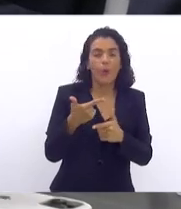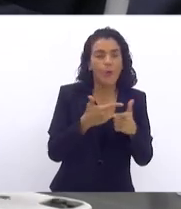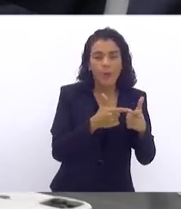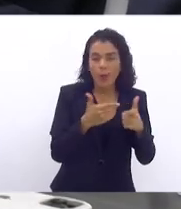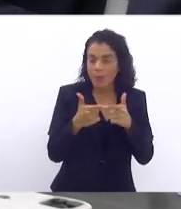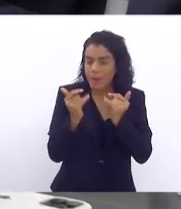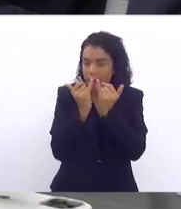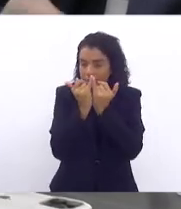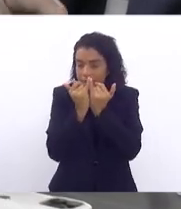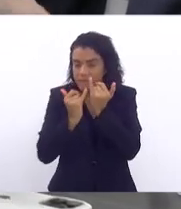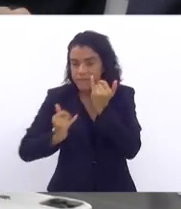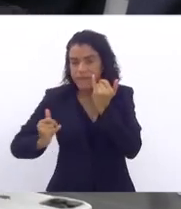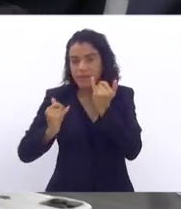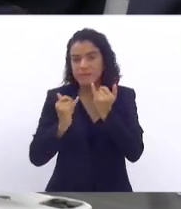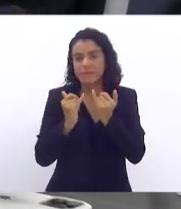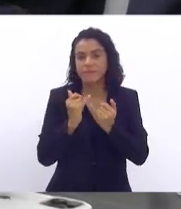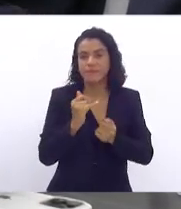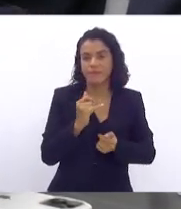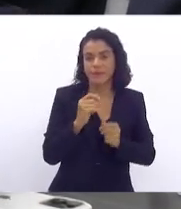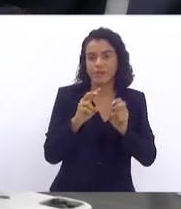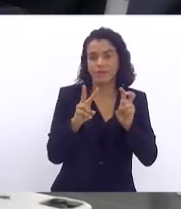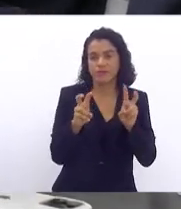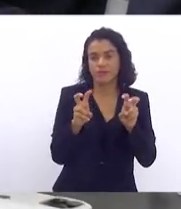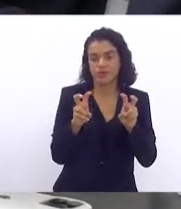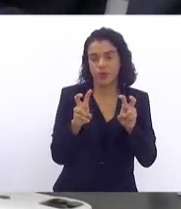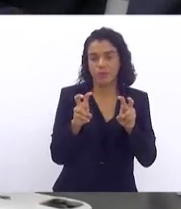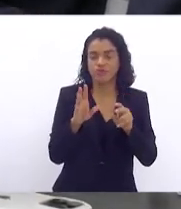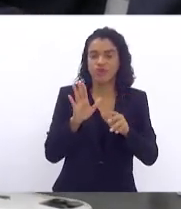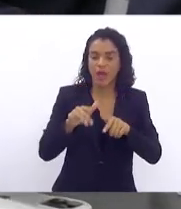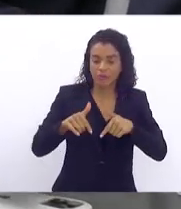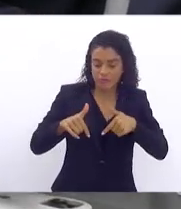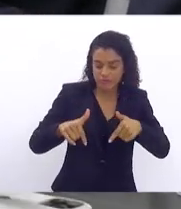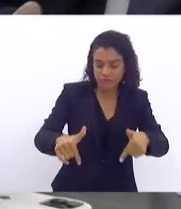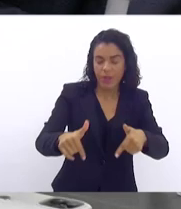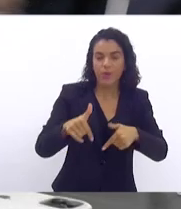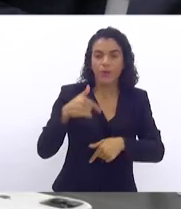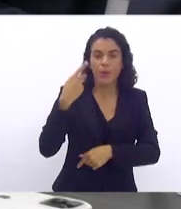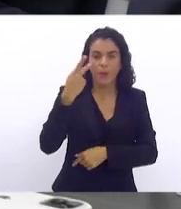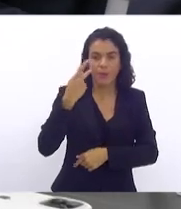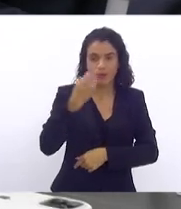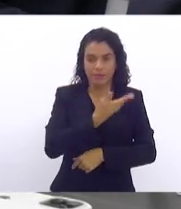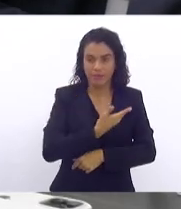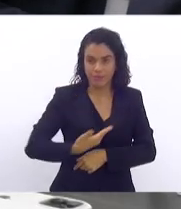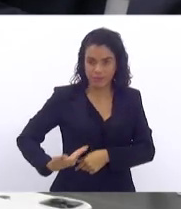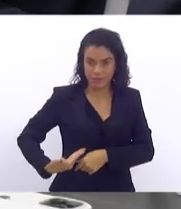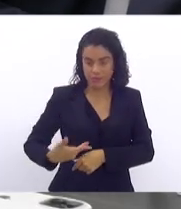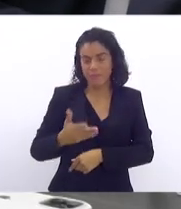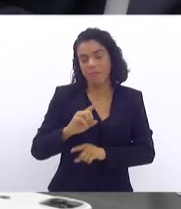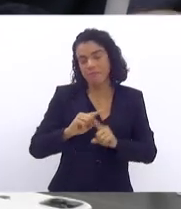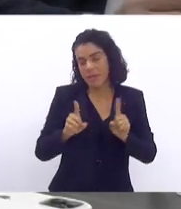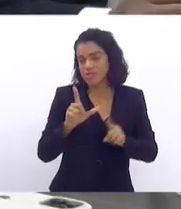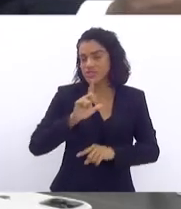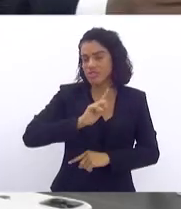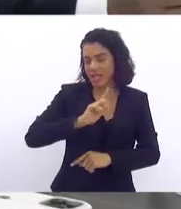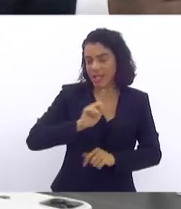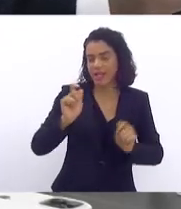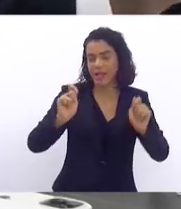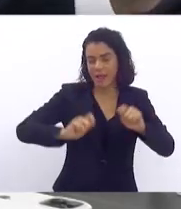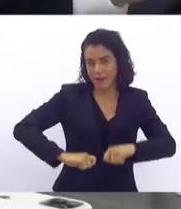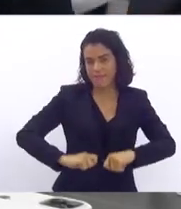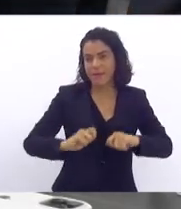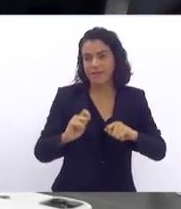tênue, adentrando na execução de alguma política pública, mas que originariamente ele teria a capacidade